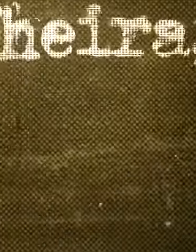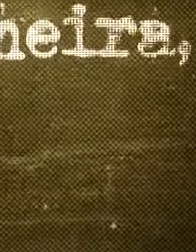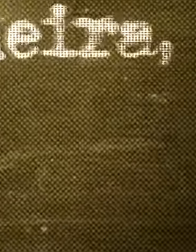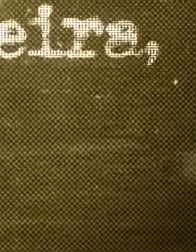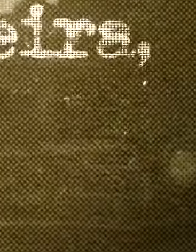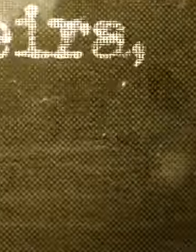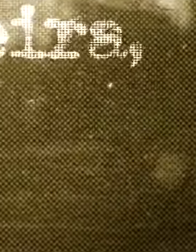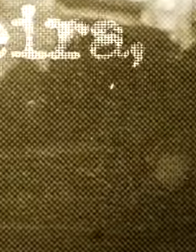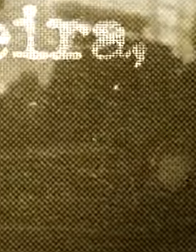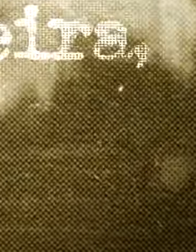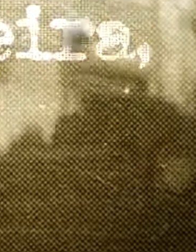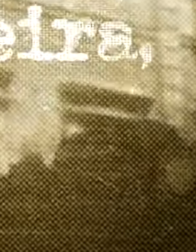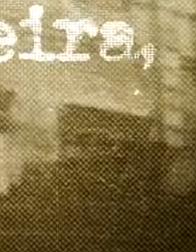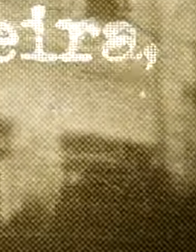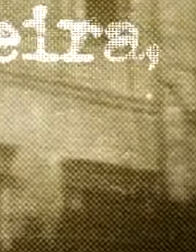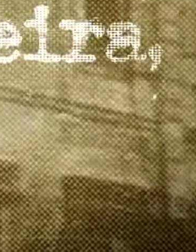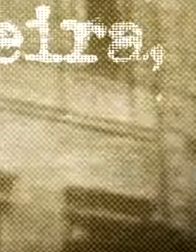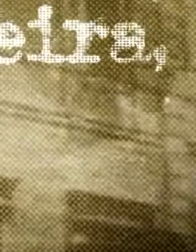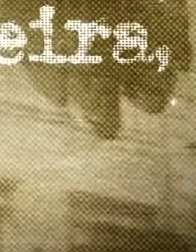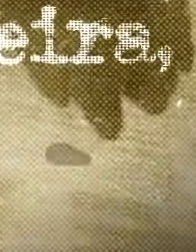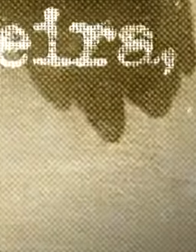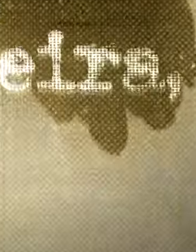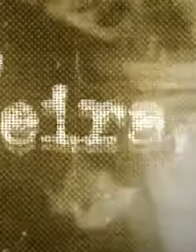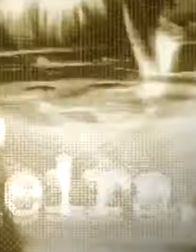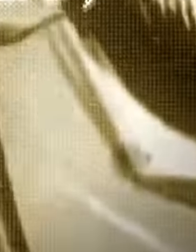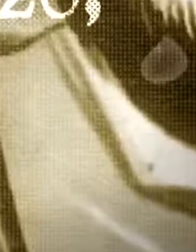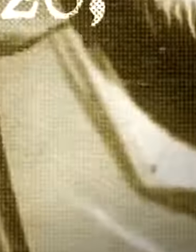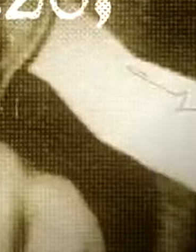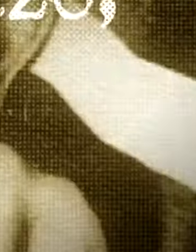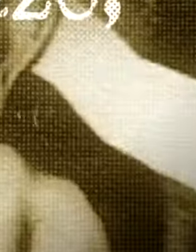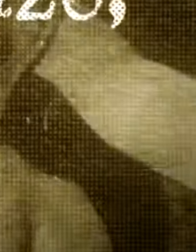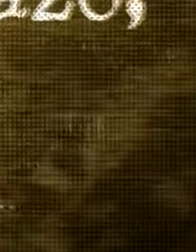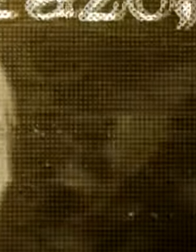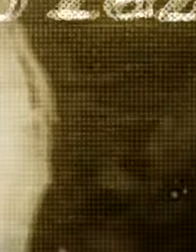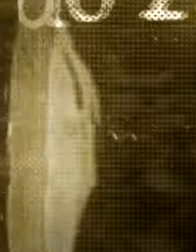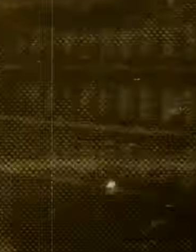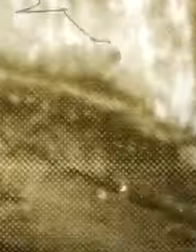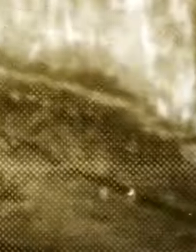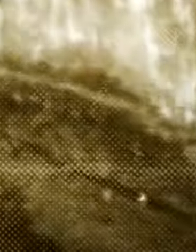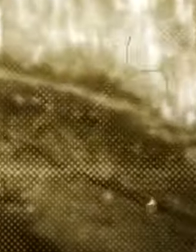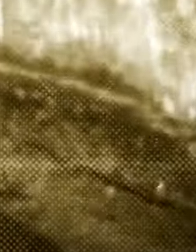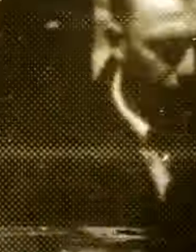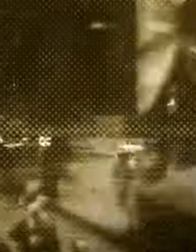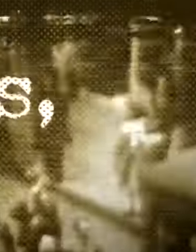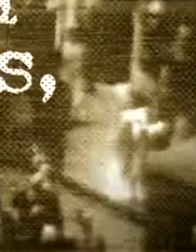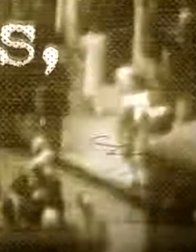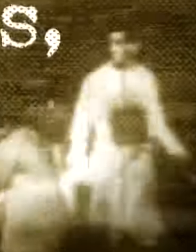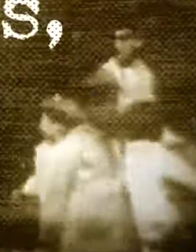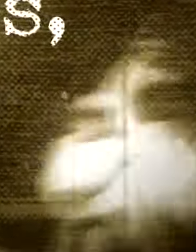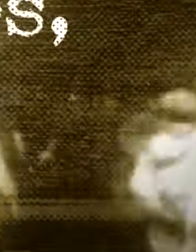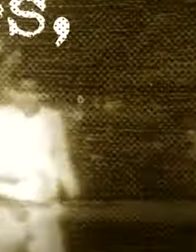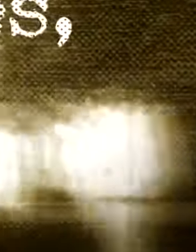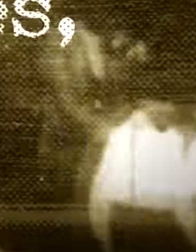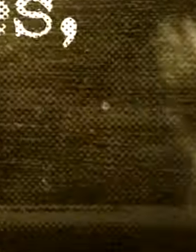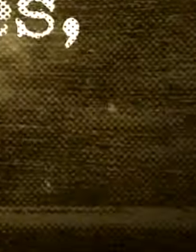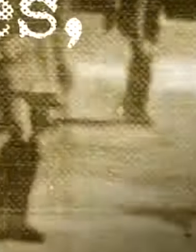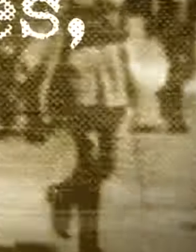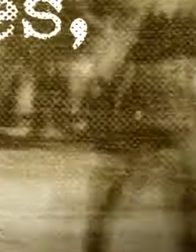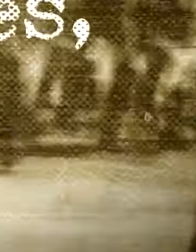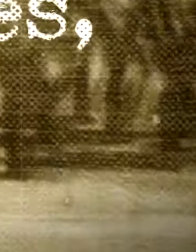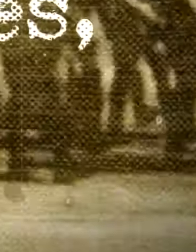humana. Estreiei, pois, primeiro na trincheira como soldado raso e depois no presídio da Ilha